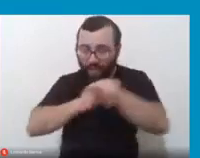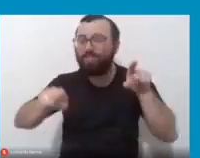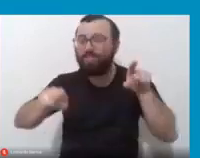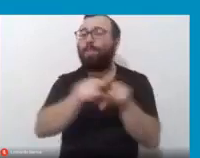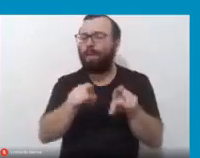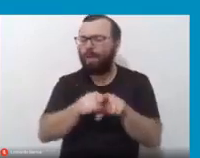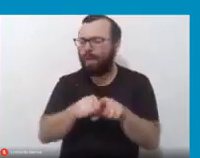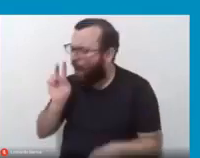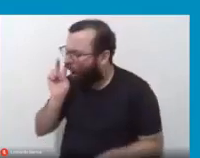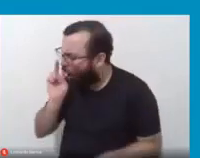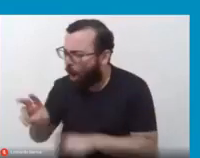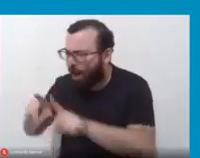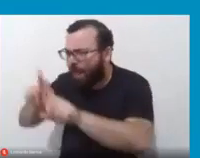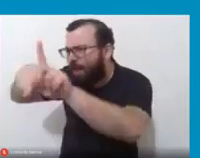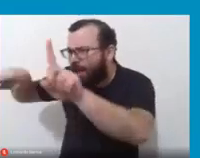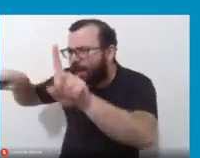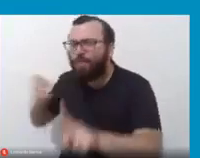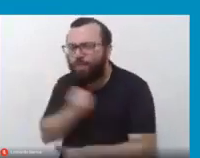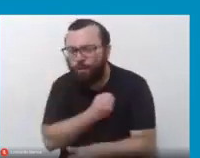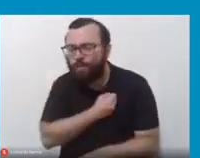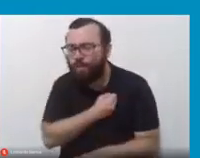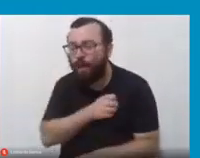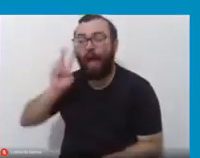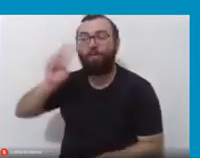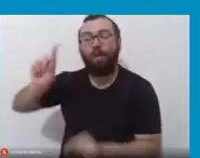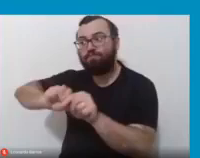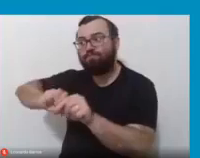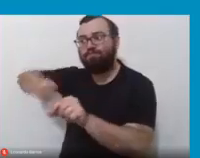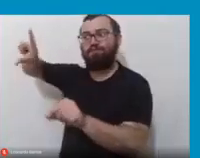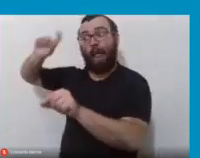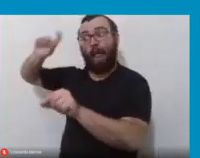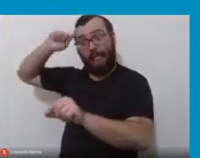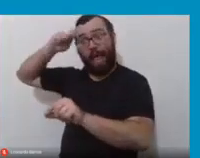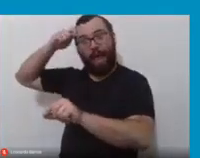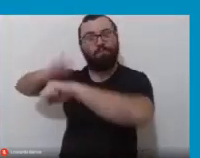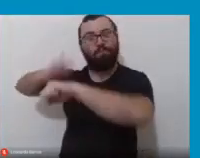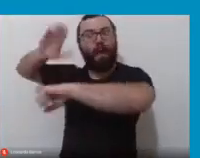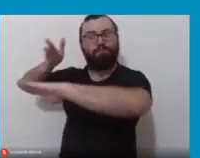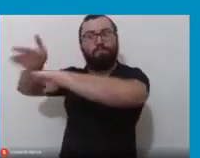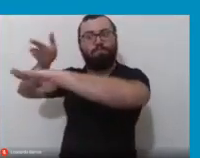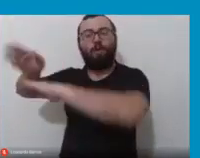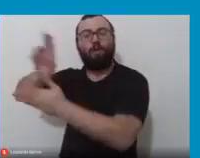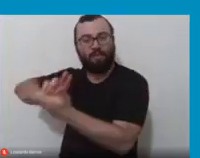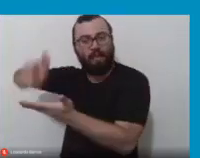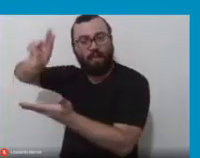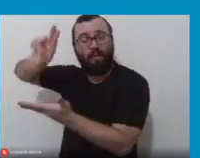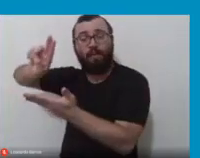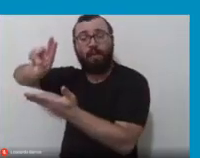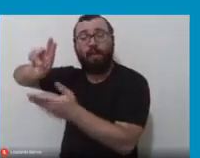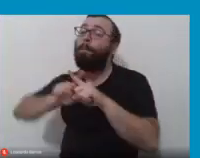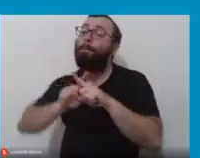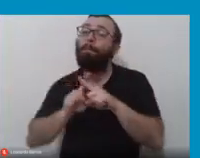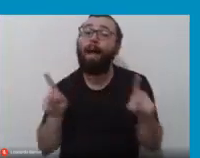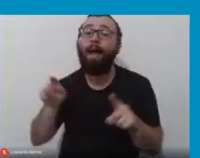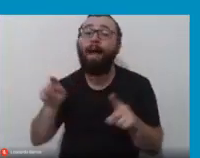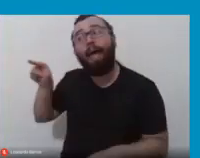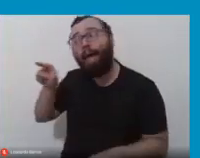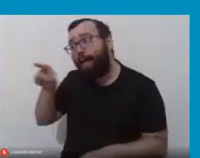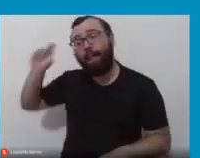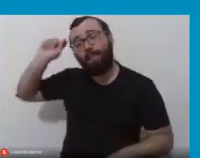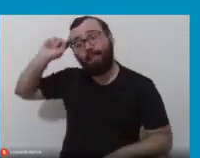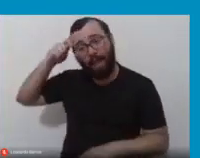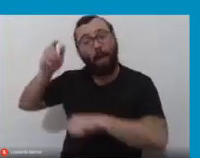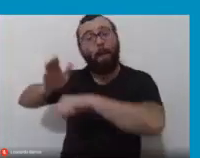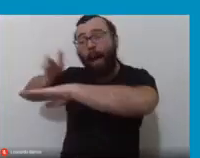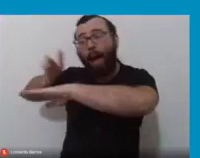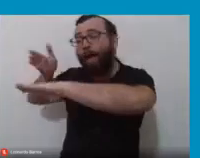gente vê que realmente aumentou muito o número de negros entrando na universidade, mas em geral os negros ainda se